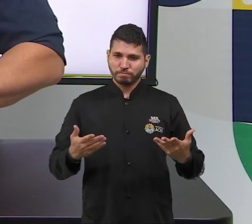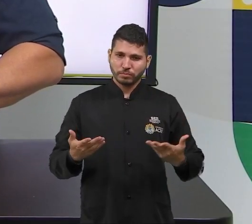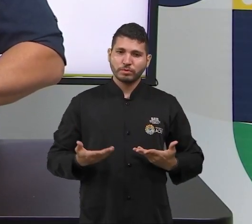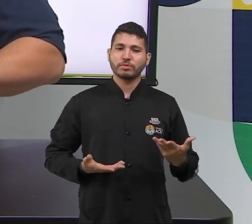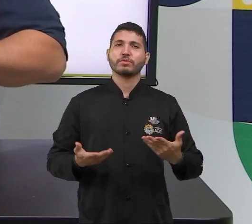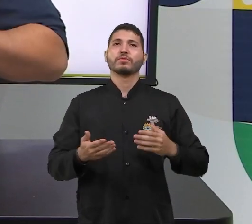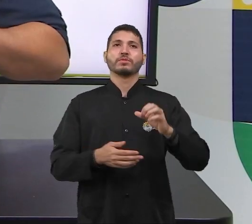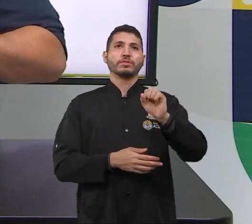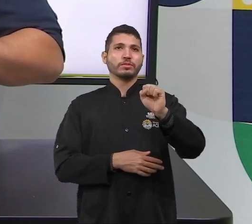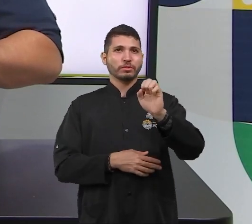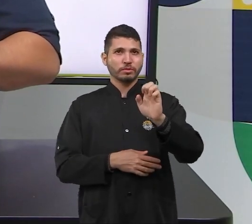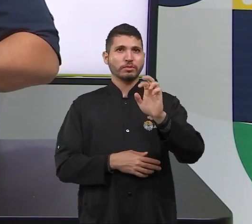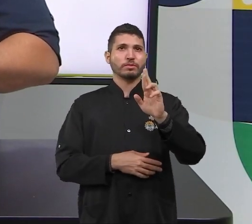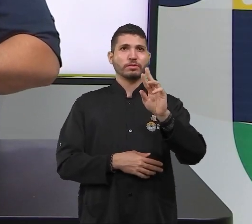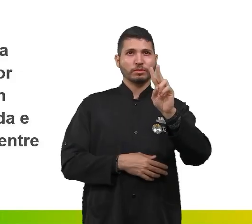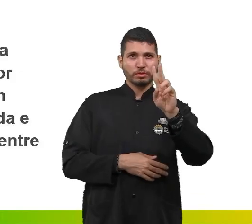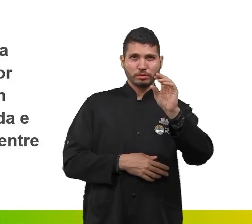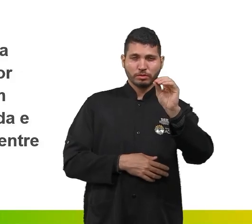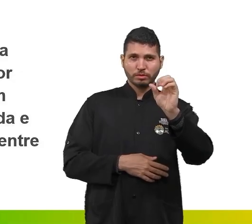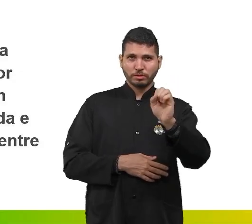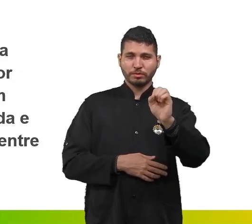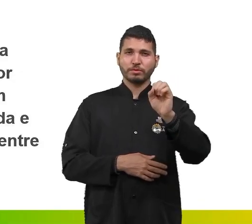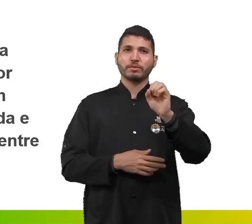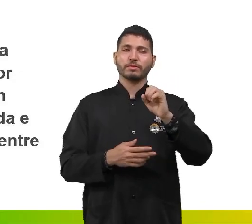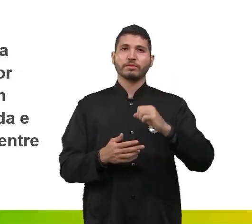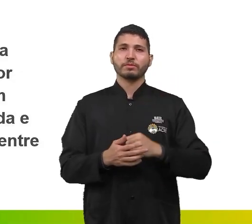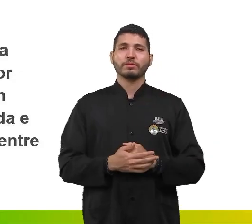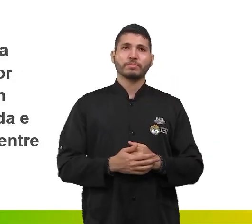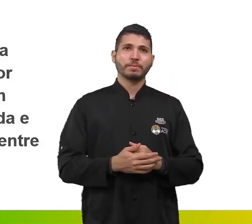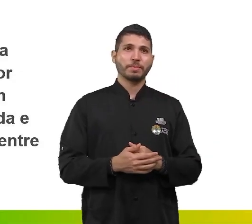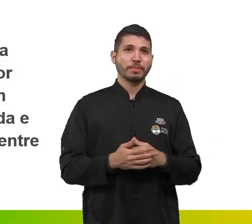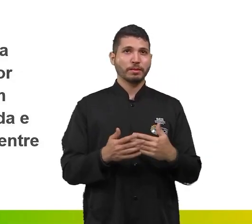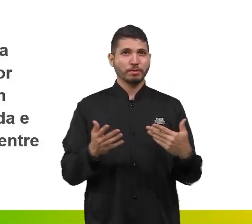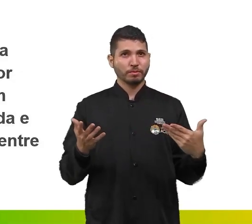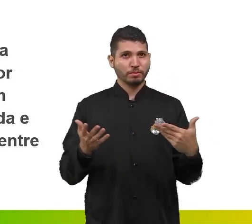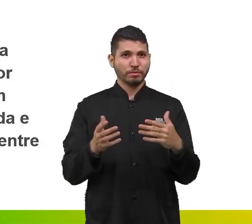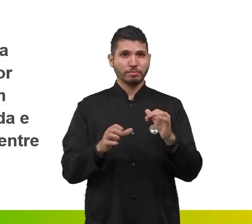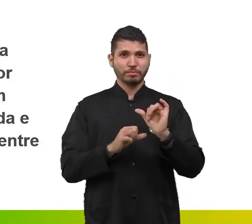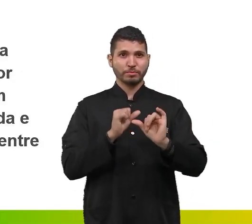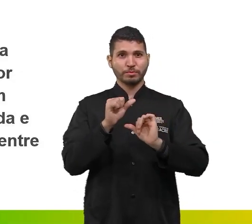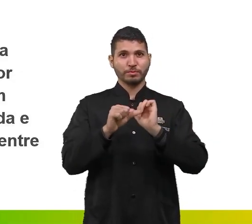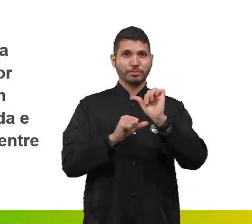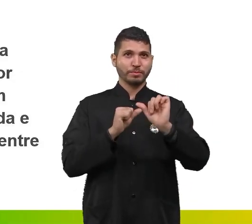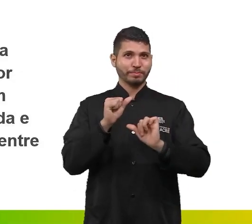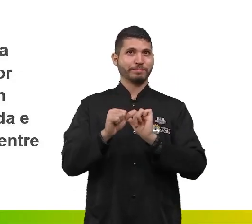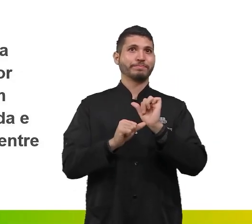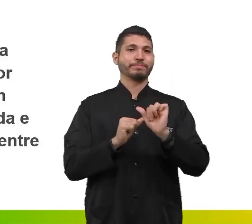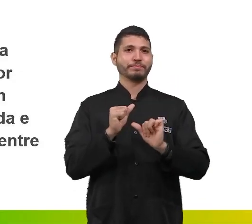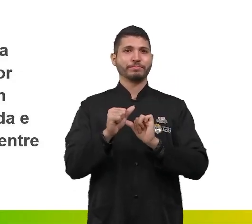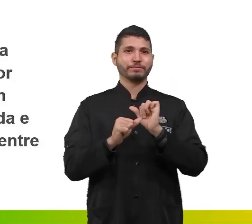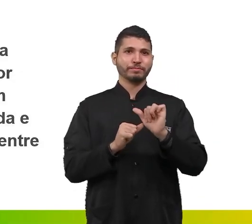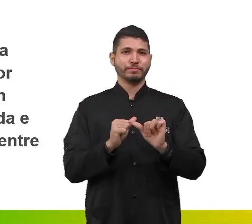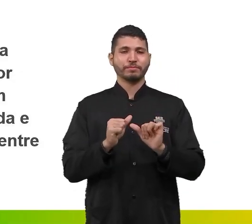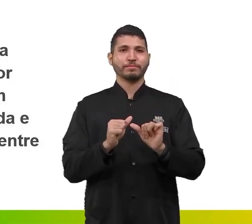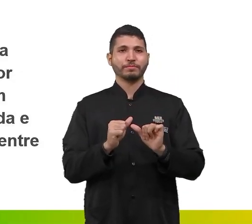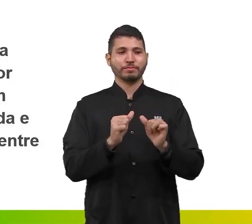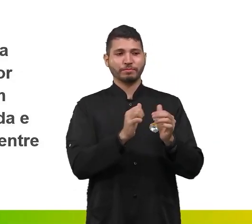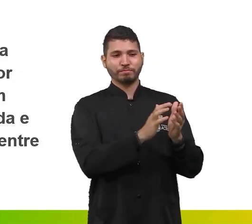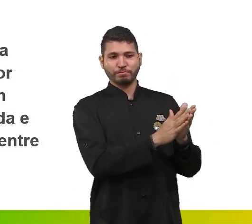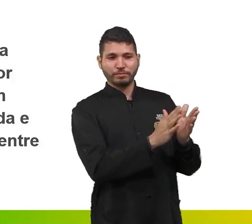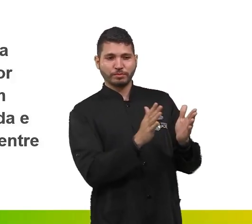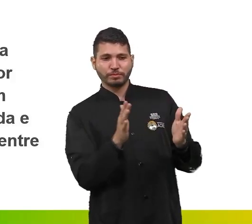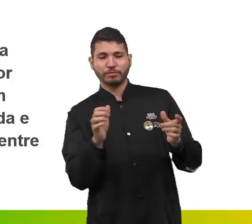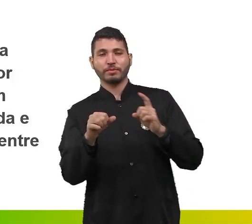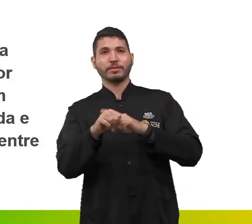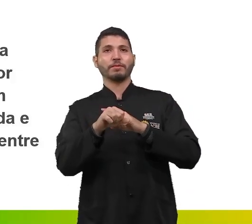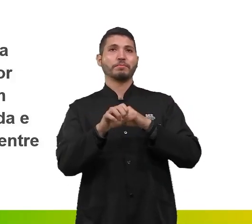não. Você observa que o Estado Nacional tem uma língua comum. Todo mundo naquele local,